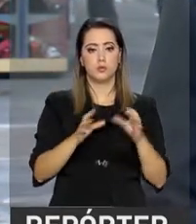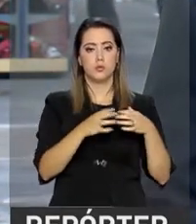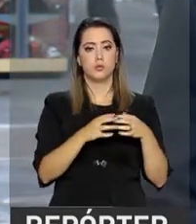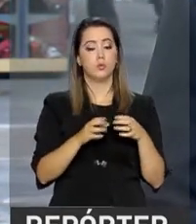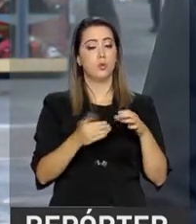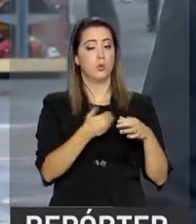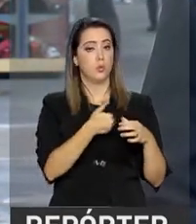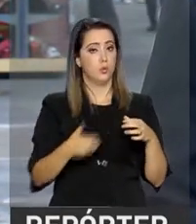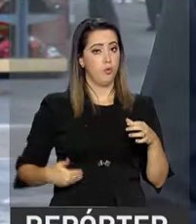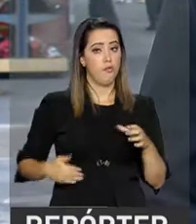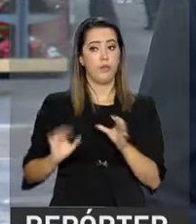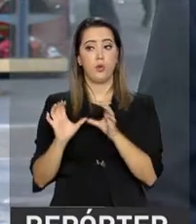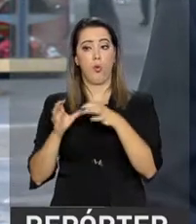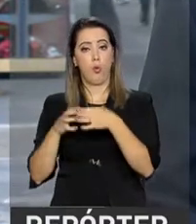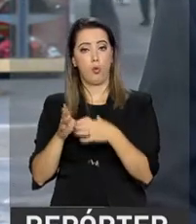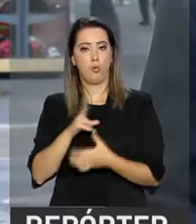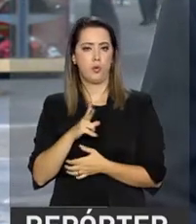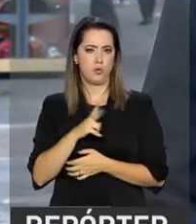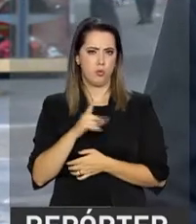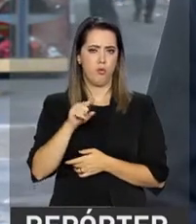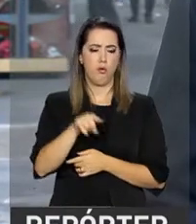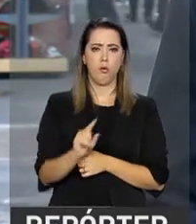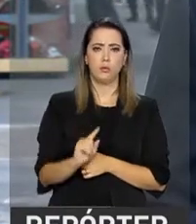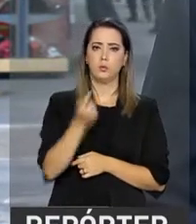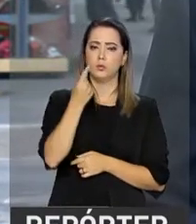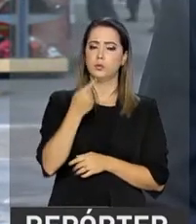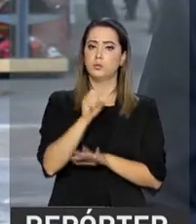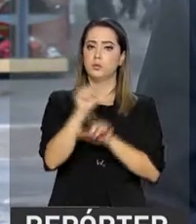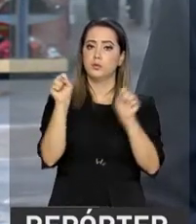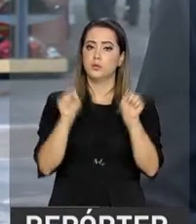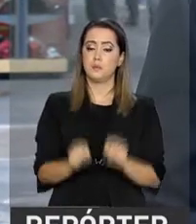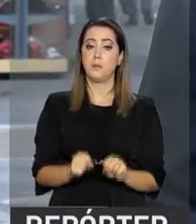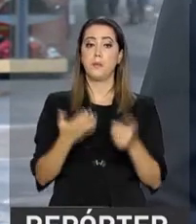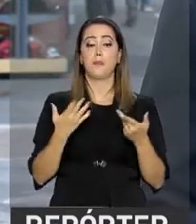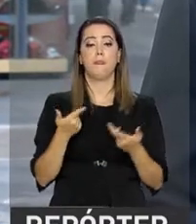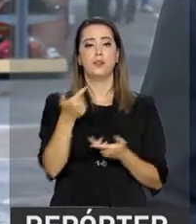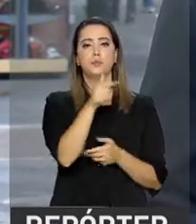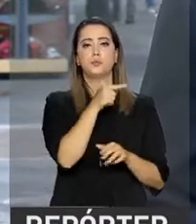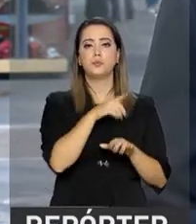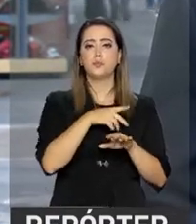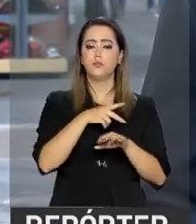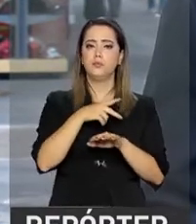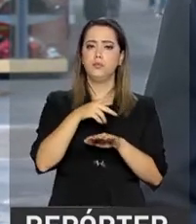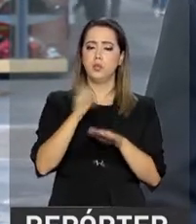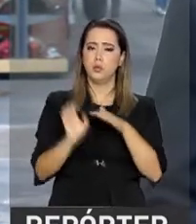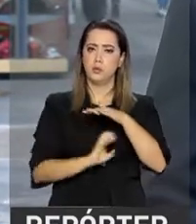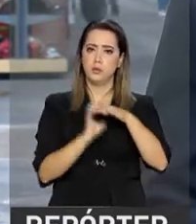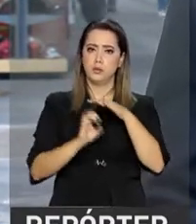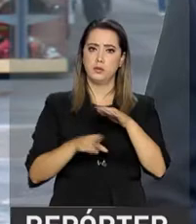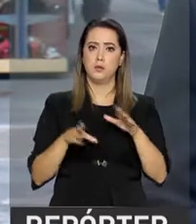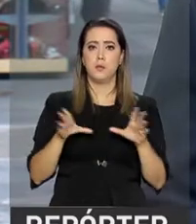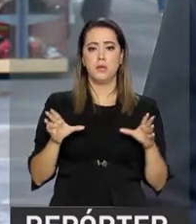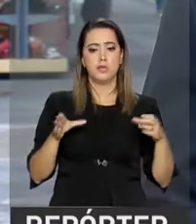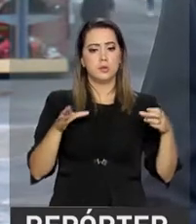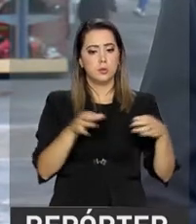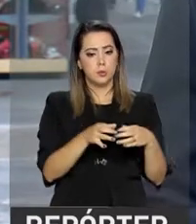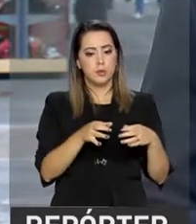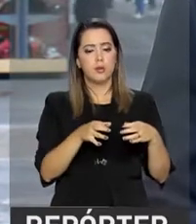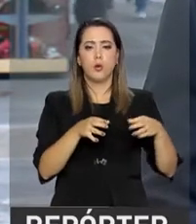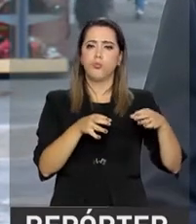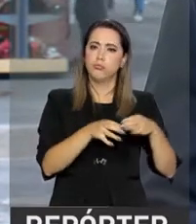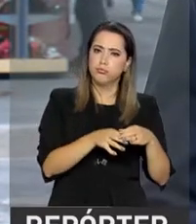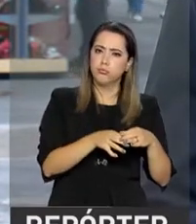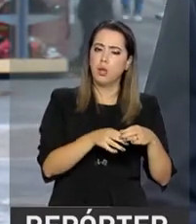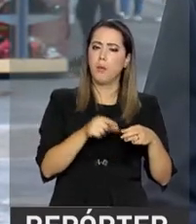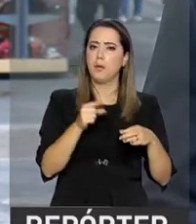públicos e privados em um único banco de dados para as demais empresas incluindo micro e pequenas empresas e